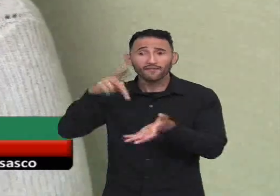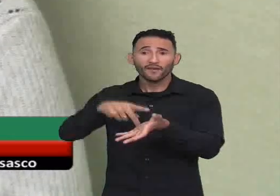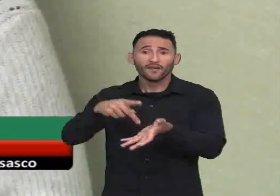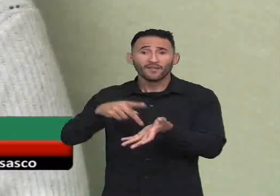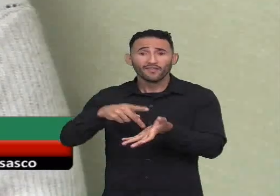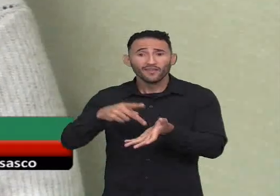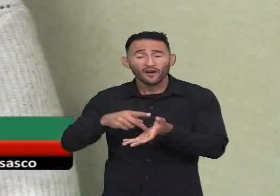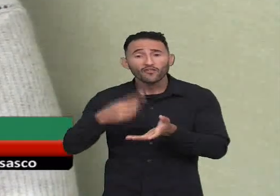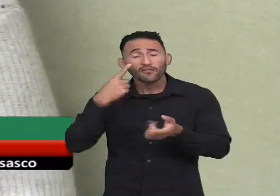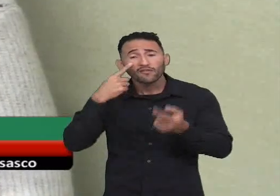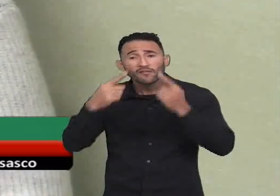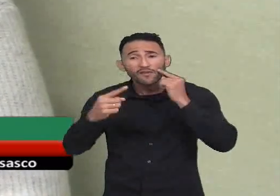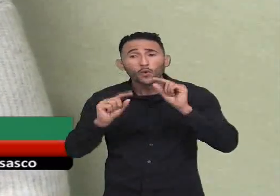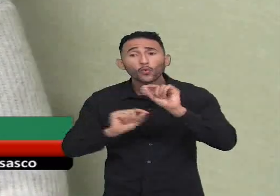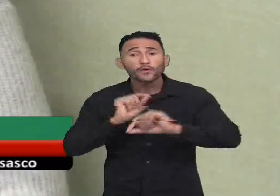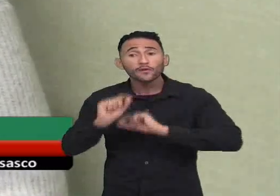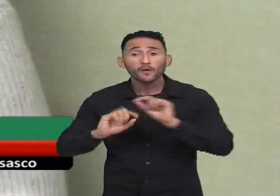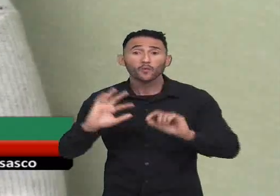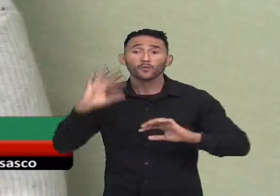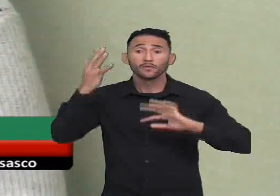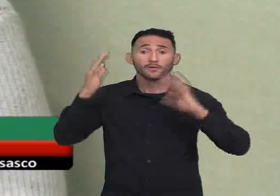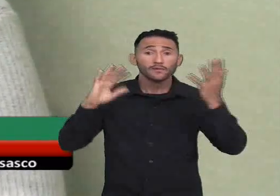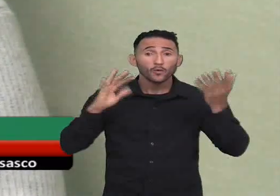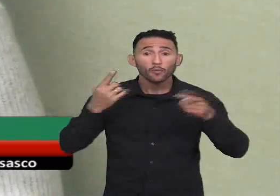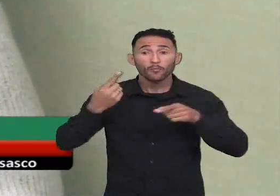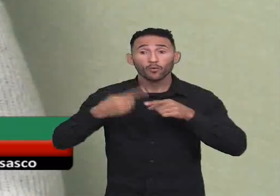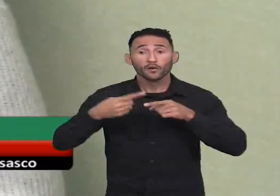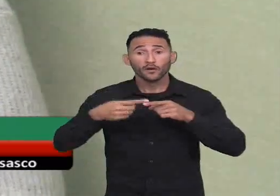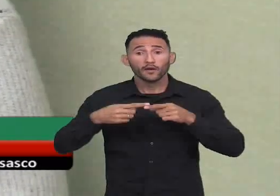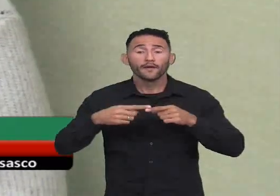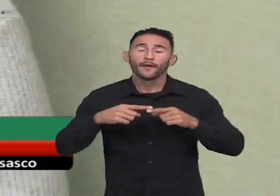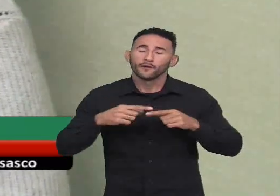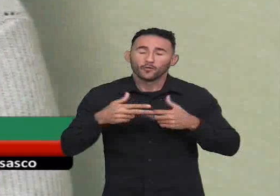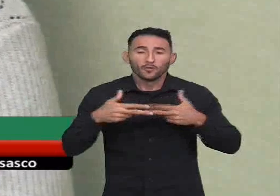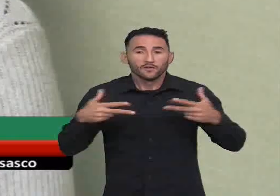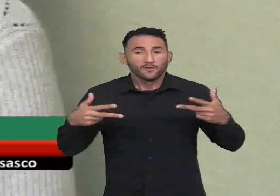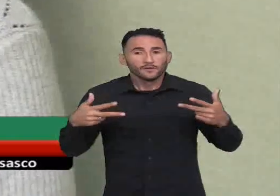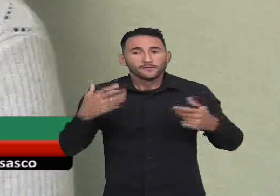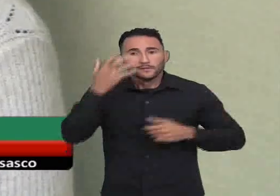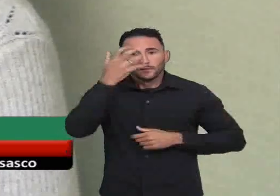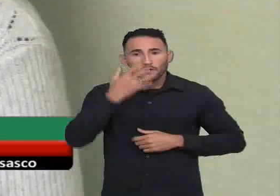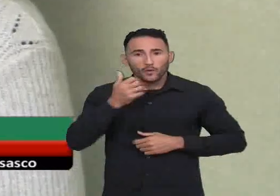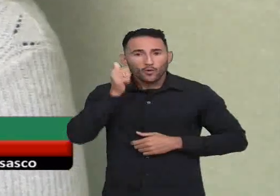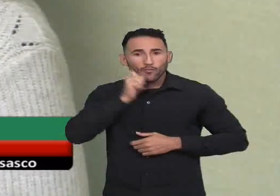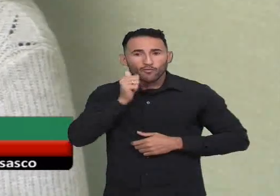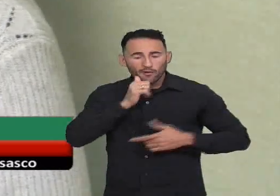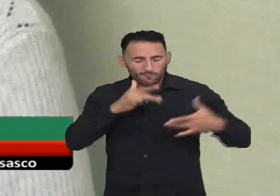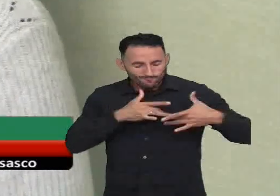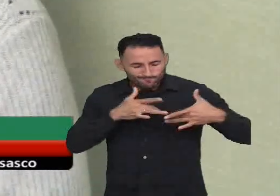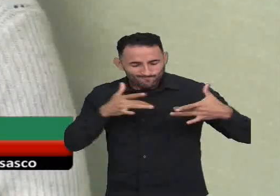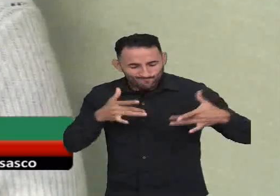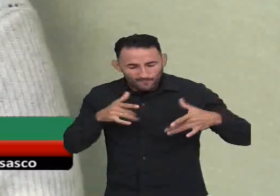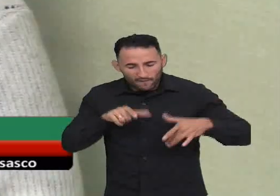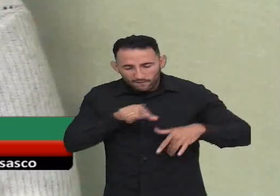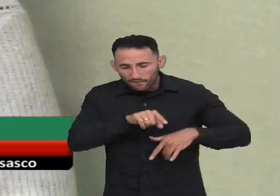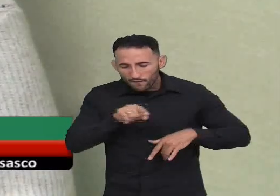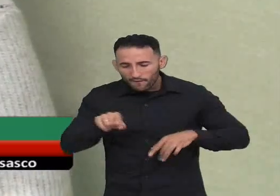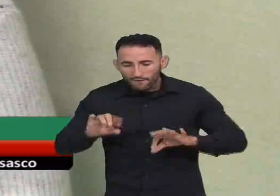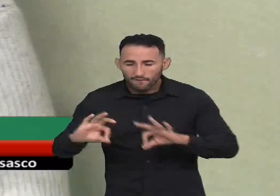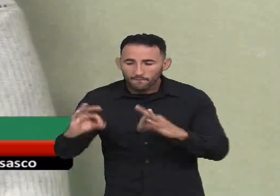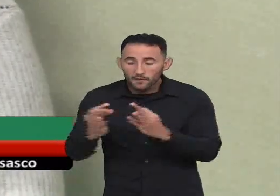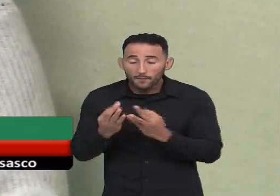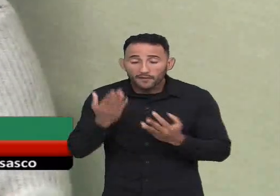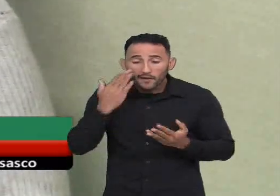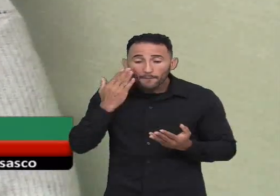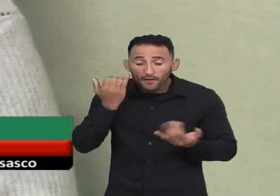uma apuração do que ocorreu, porque são situações extremamente graves. Eu, como mulher, me solidarizo às famílias. E, para que a gente possa apurar, eu